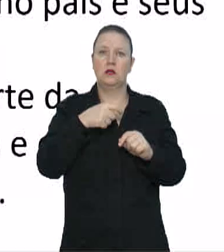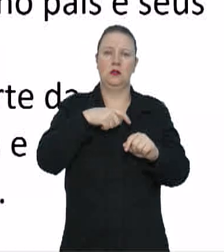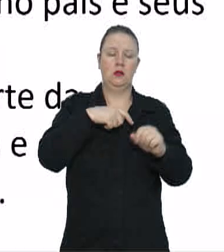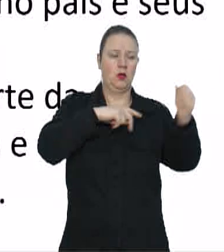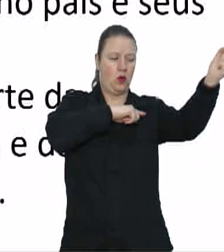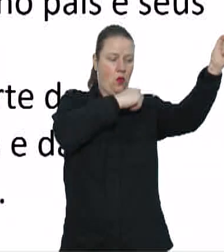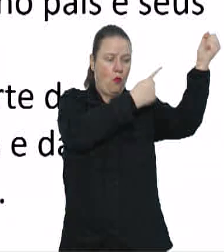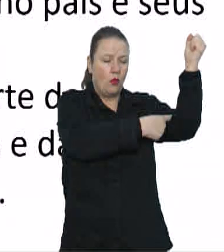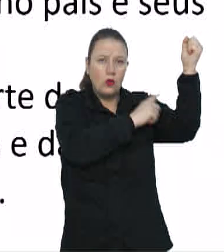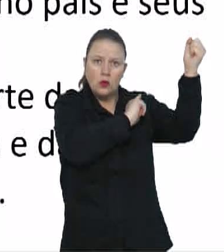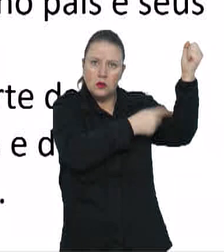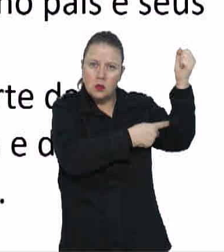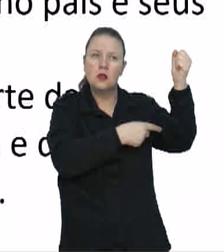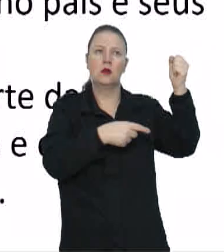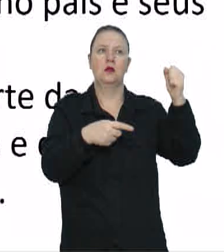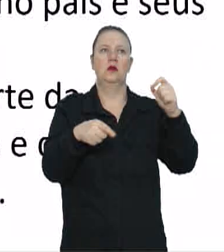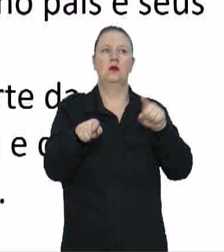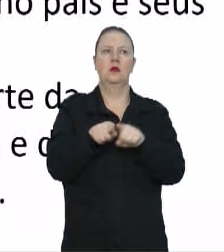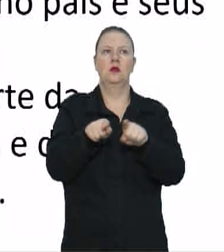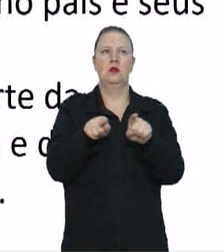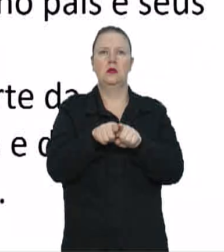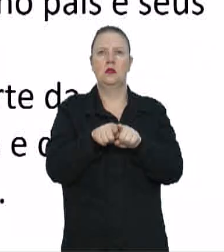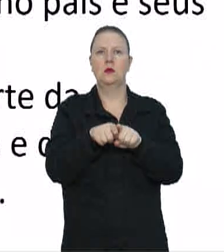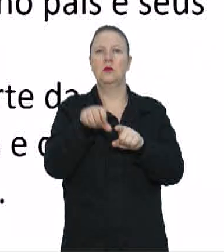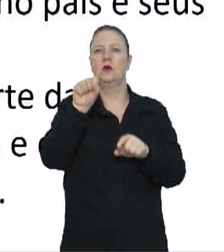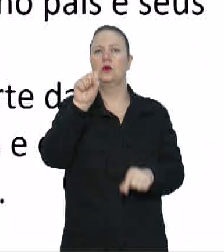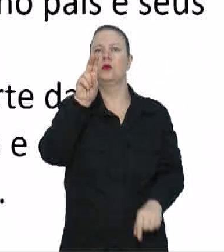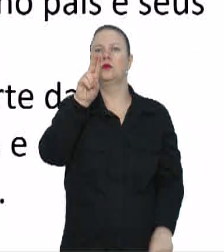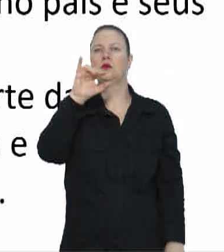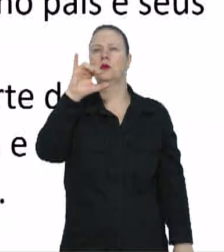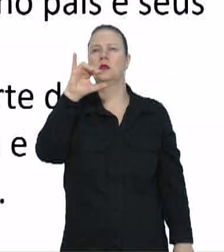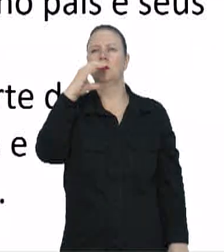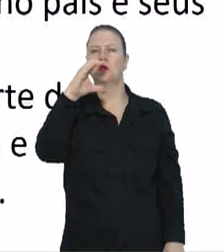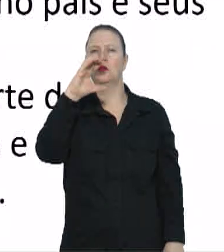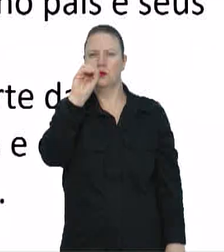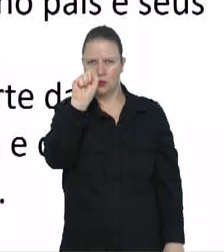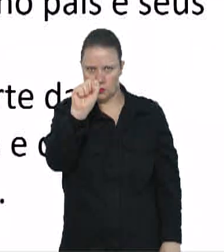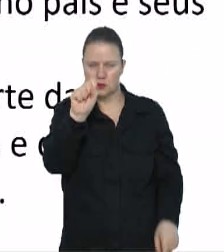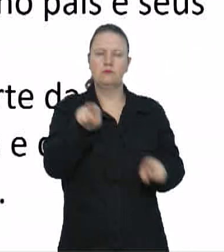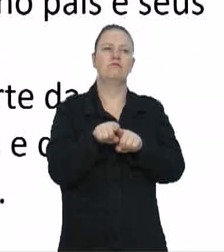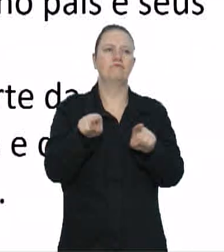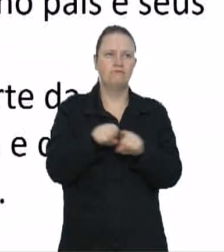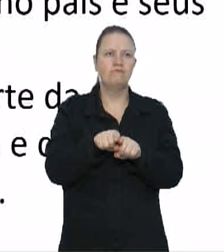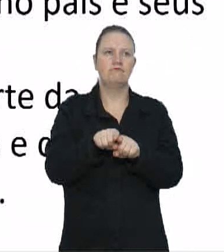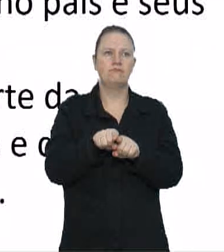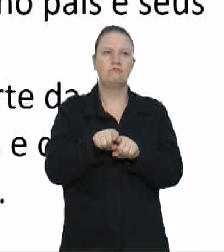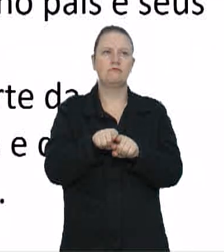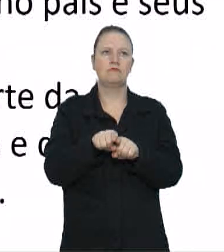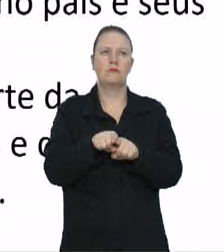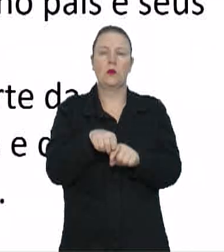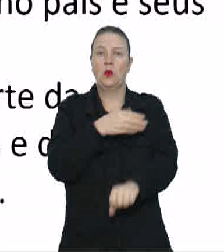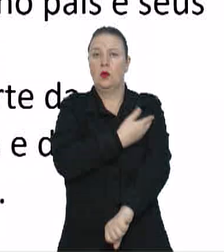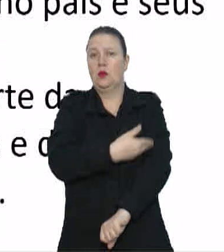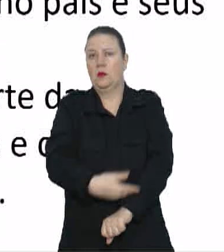e outros que vieram para compor essa população. Formaram colônias no país, com hábitos e costumes que também